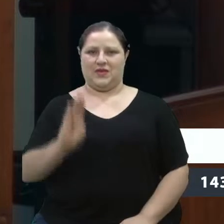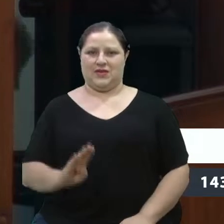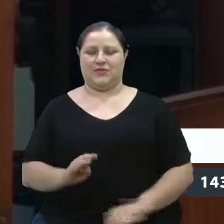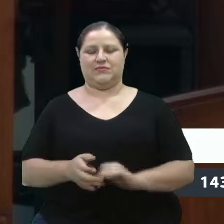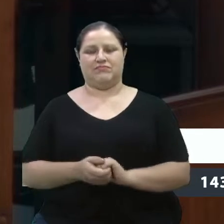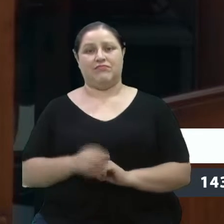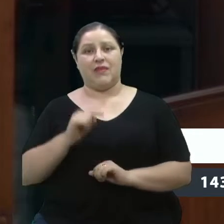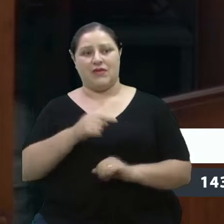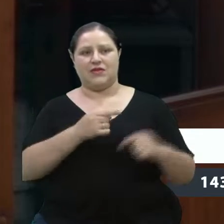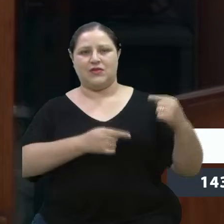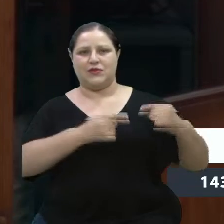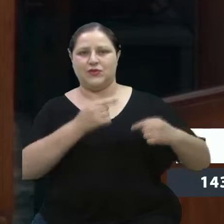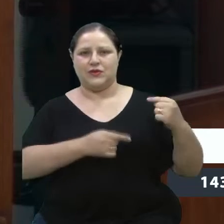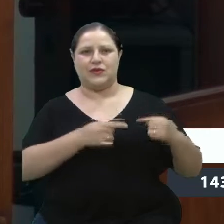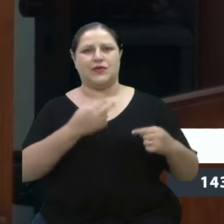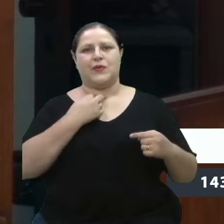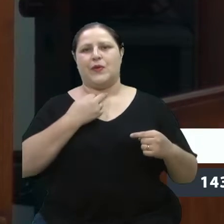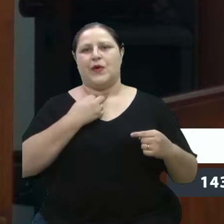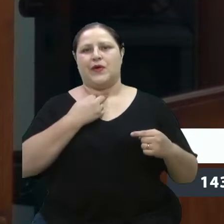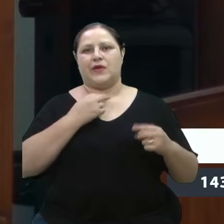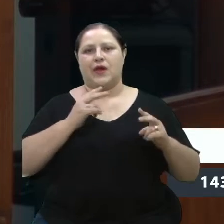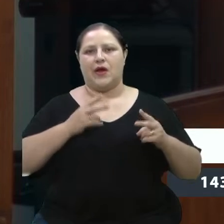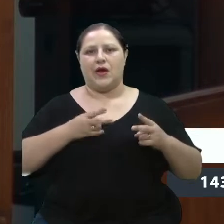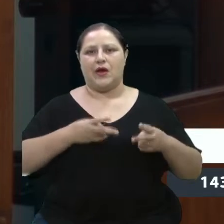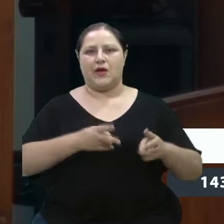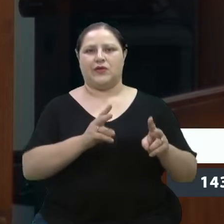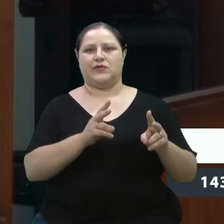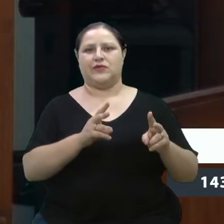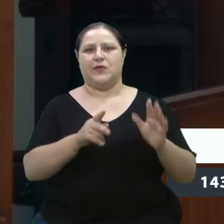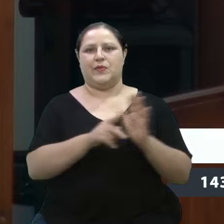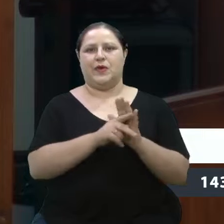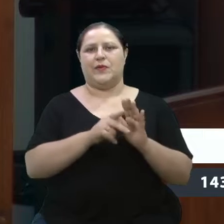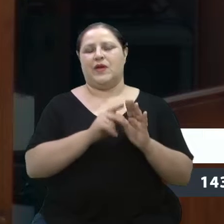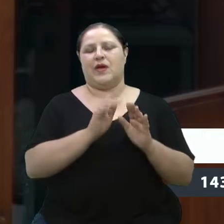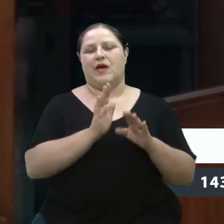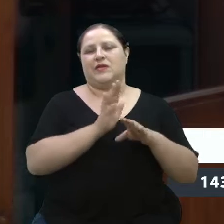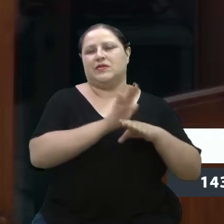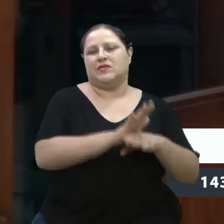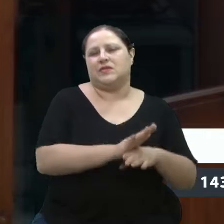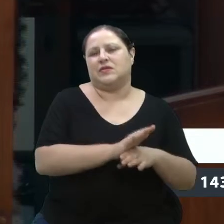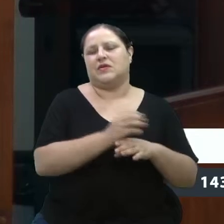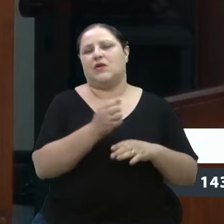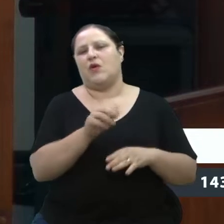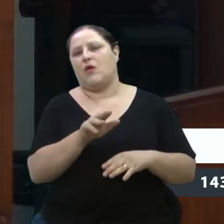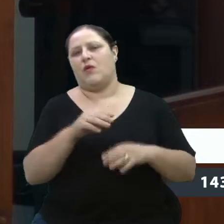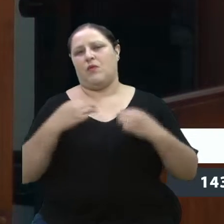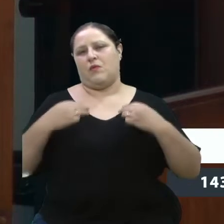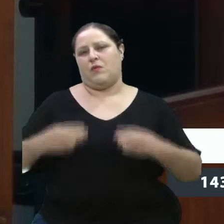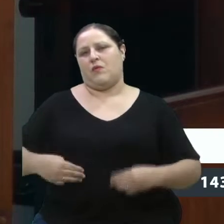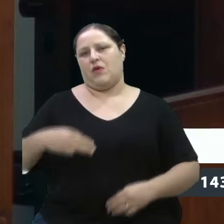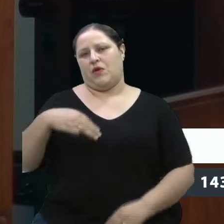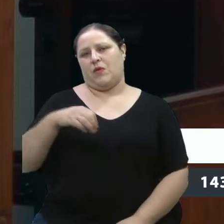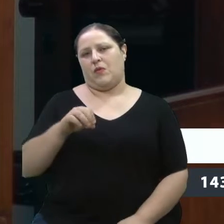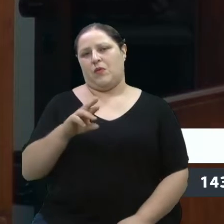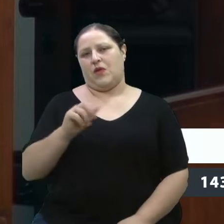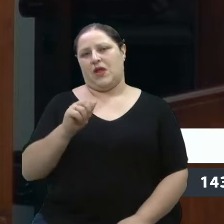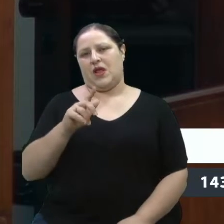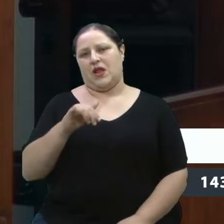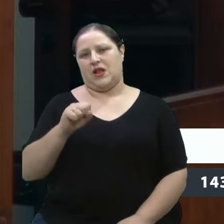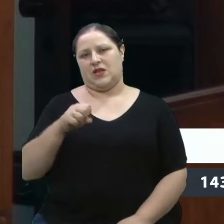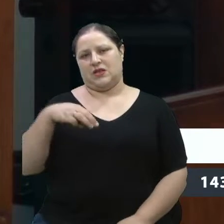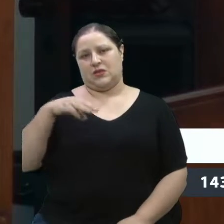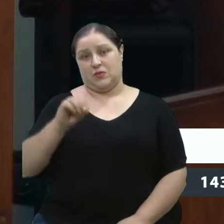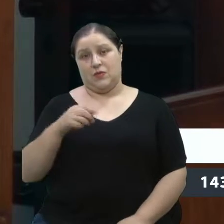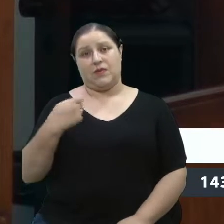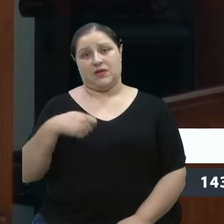Essas discussões elas também não podem seguir acontecendo no campo ou do assistencialismo ou do moralismo. Elas têm que ser tratadas de forma séria